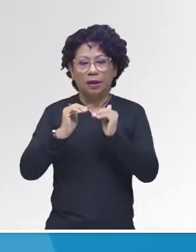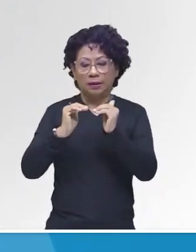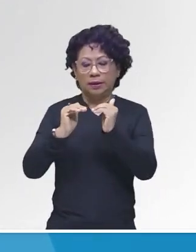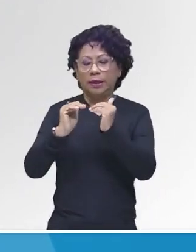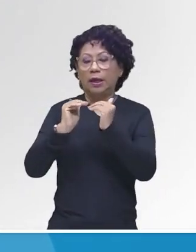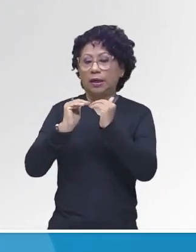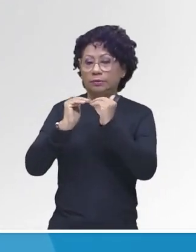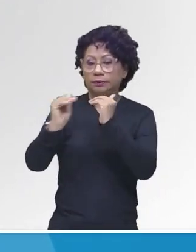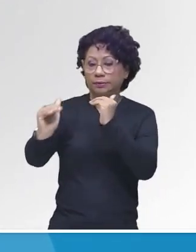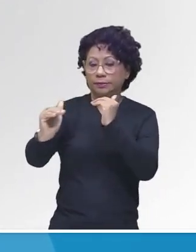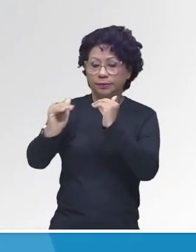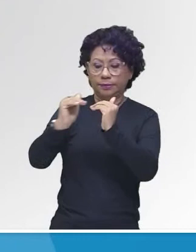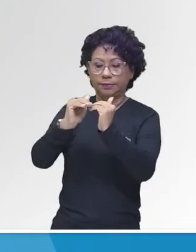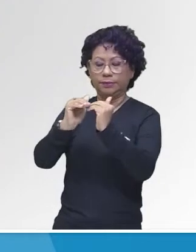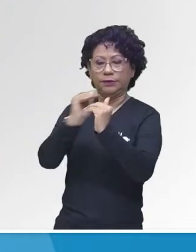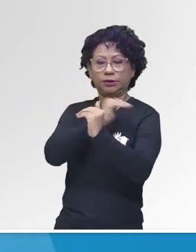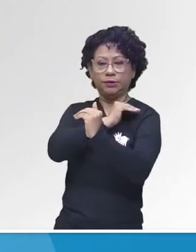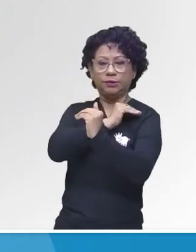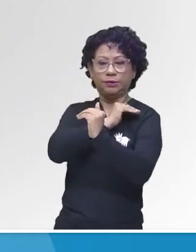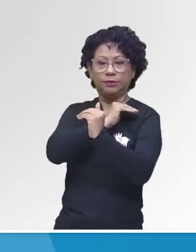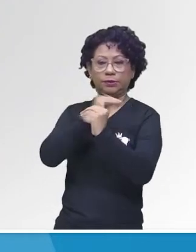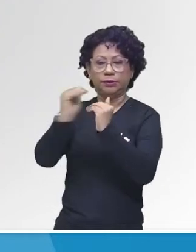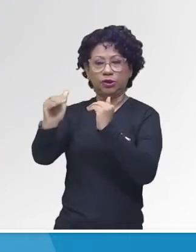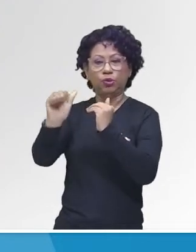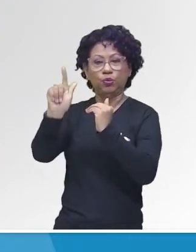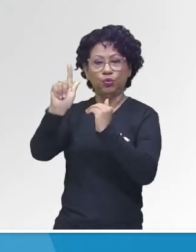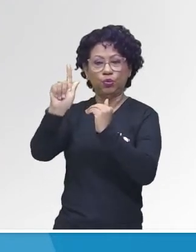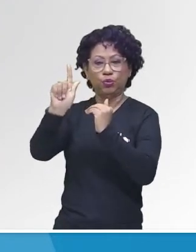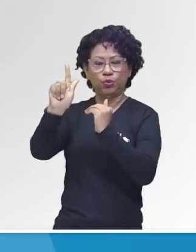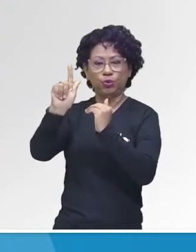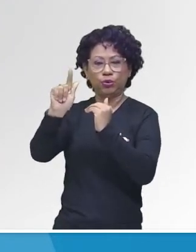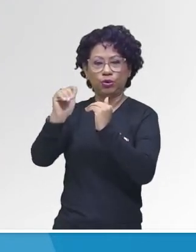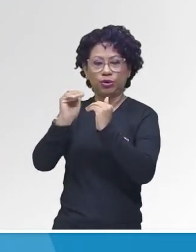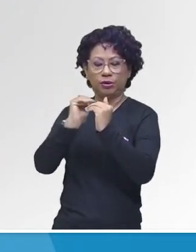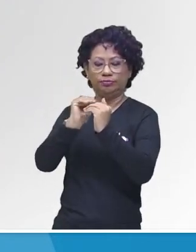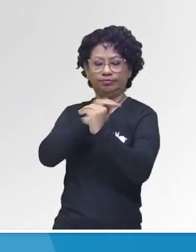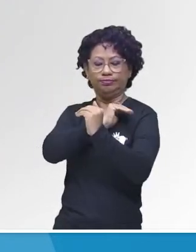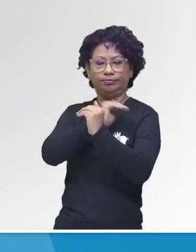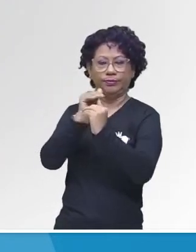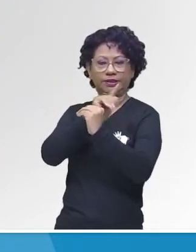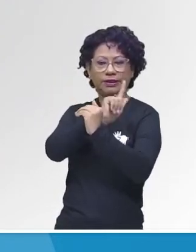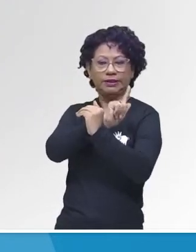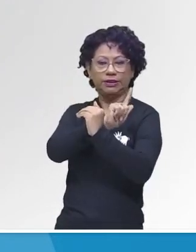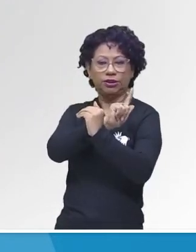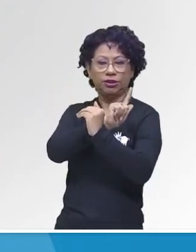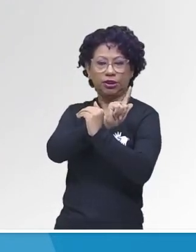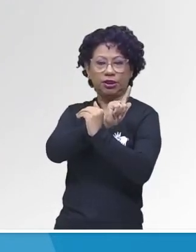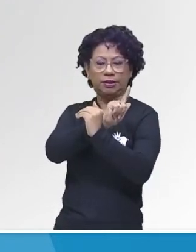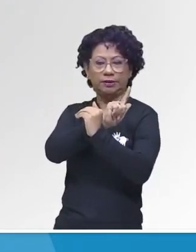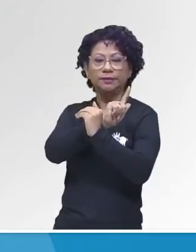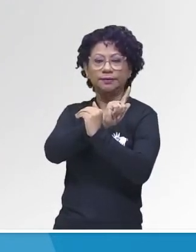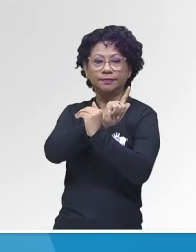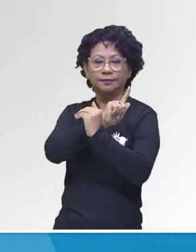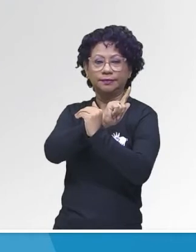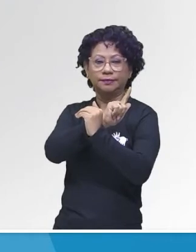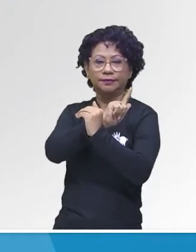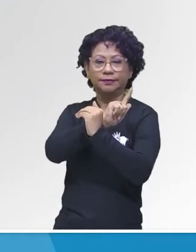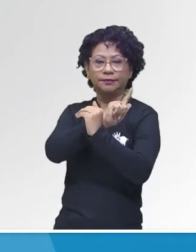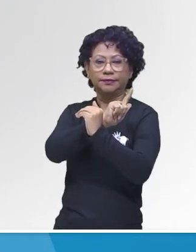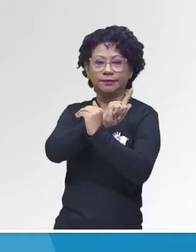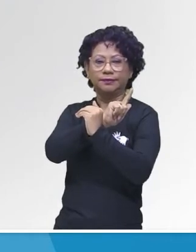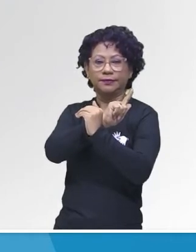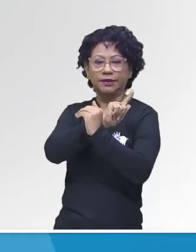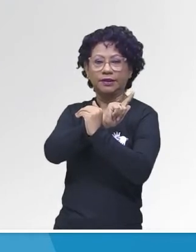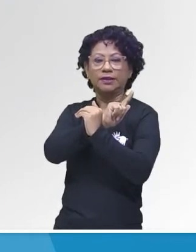do outro lado. Isso, o ponto G. Percebo que ele está pertencendo aí ao plano alfa, né? Ele está aqui nesse